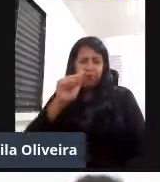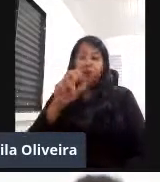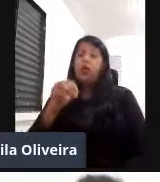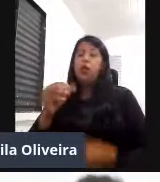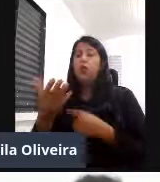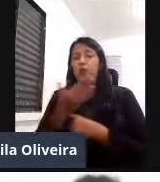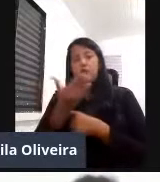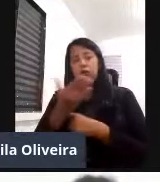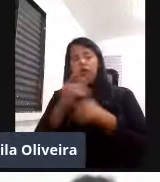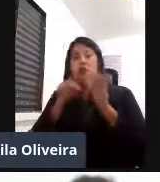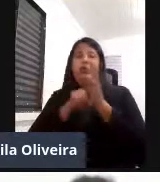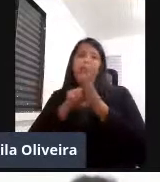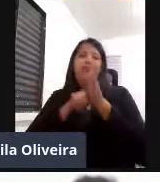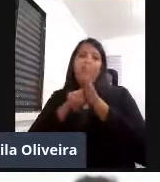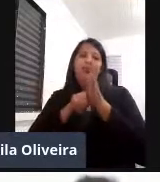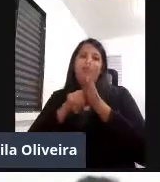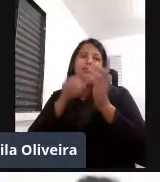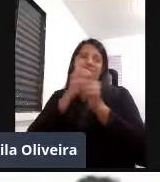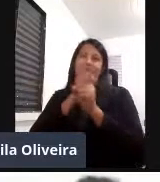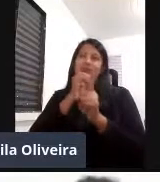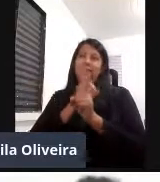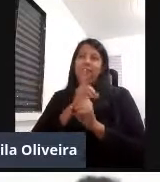o NOT.